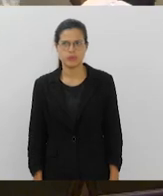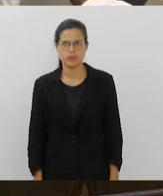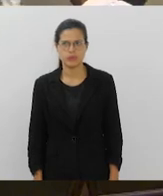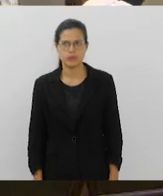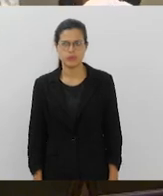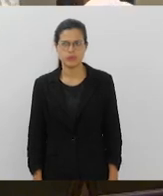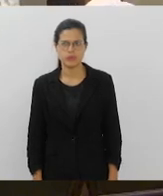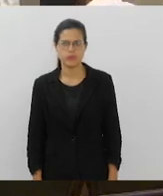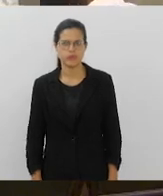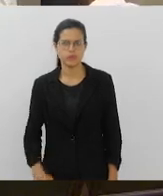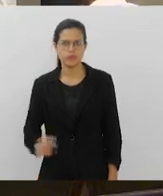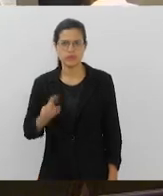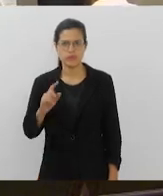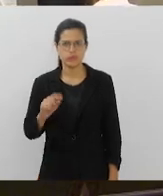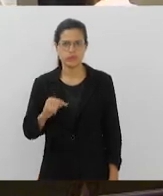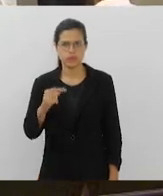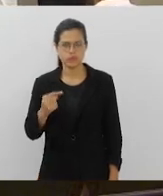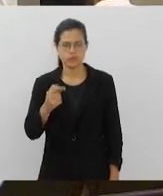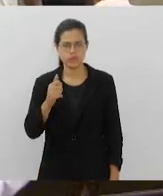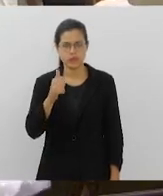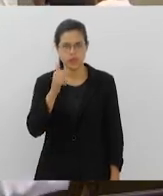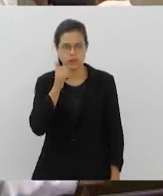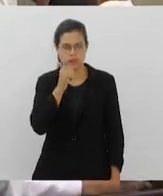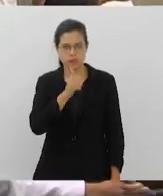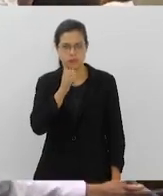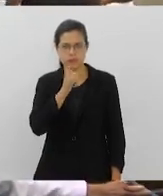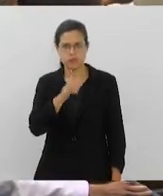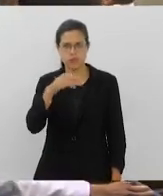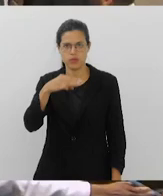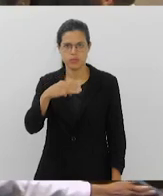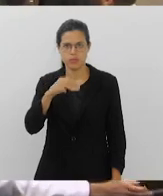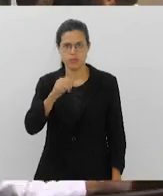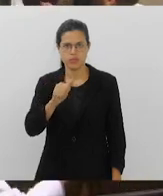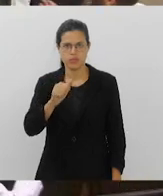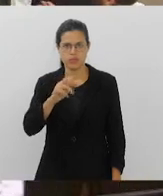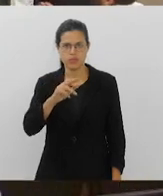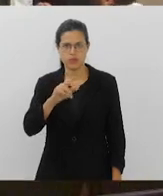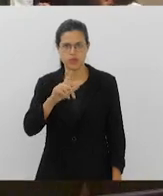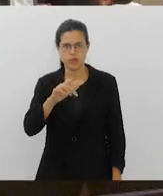Próxima agraciada, senhora Marlene Antunes Pereira.